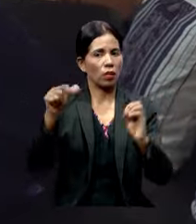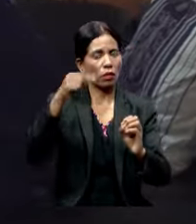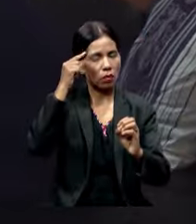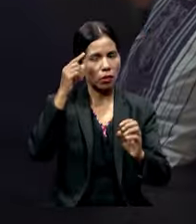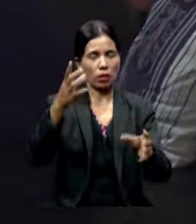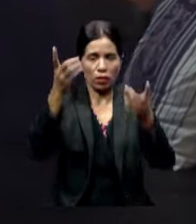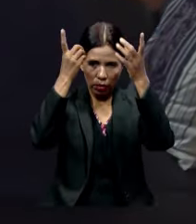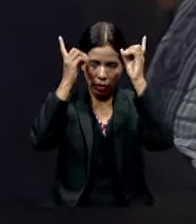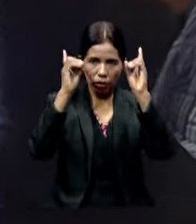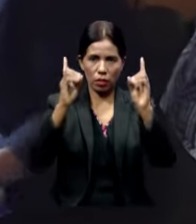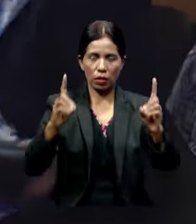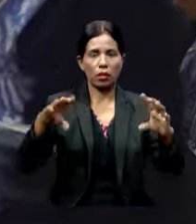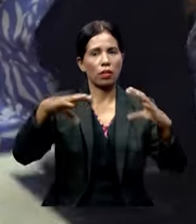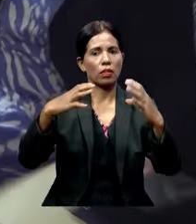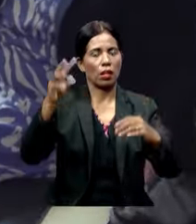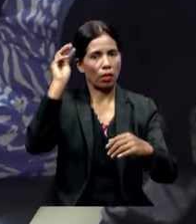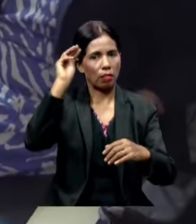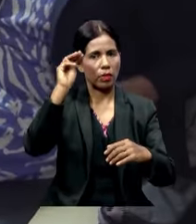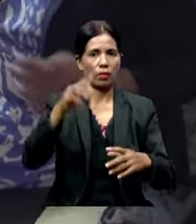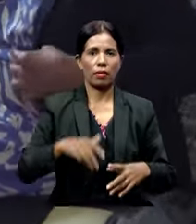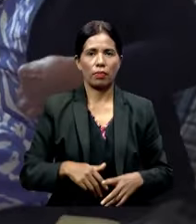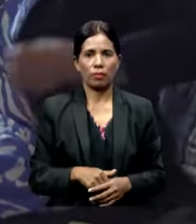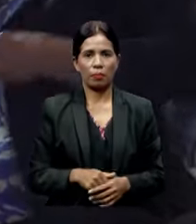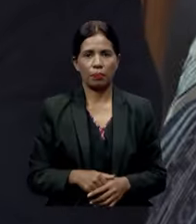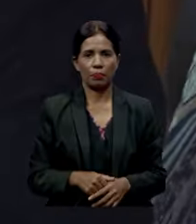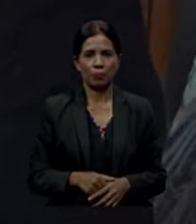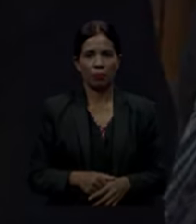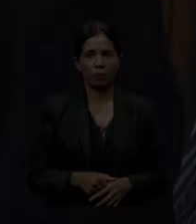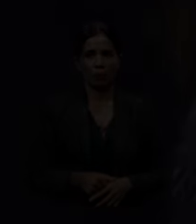seifoti desijang iha konselu ministro. Joaniko Vicente, Agustinho da Costa, GMN.